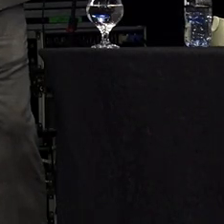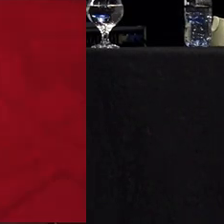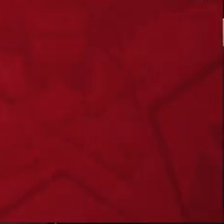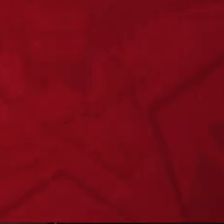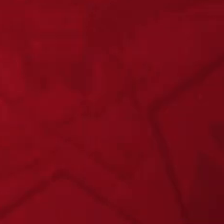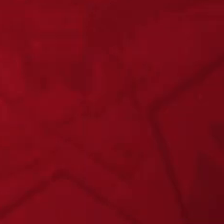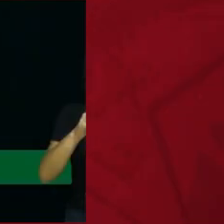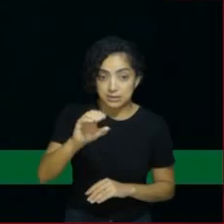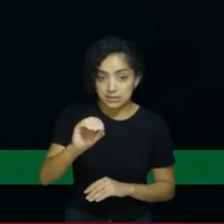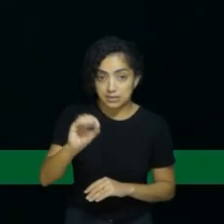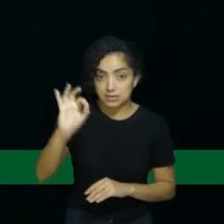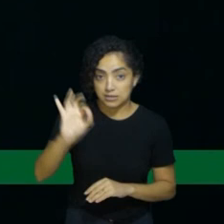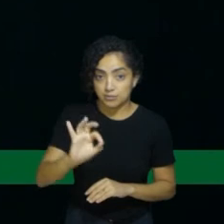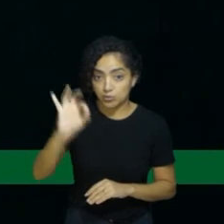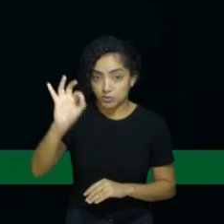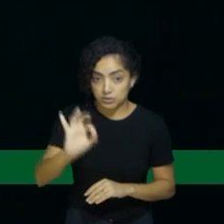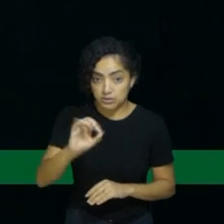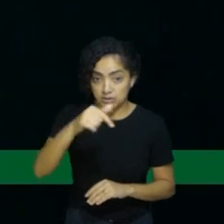Francalatti.